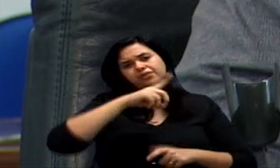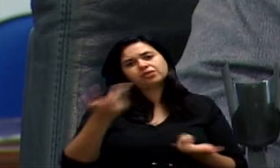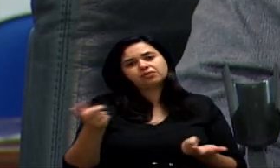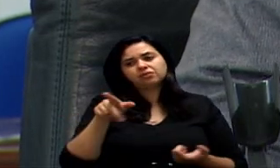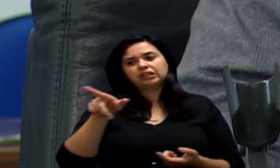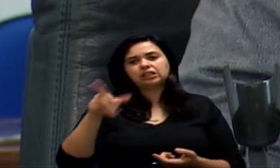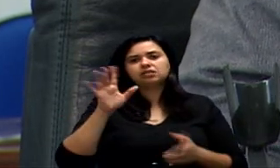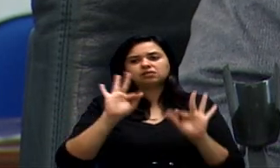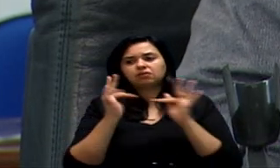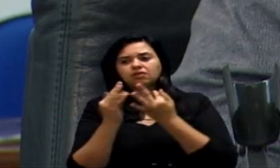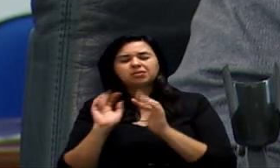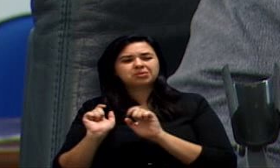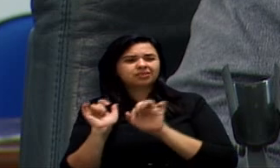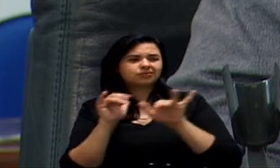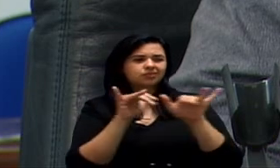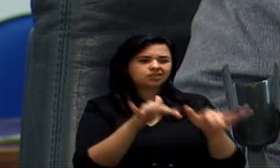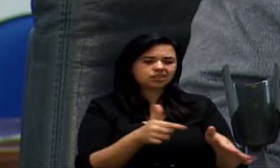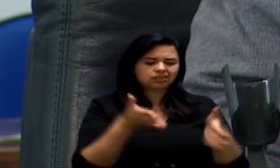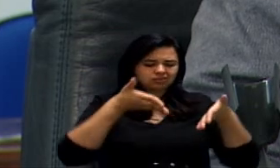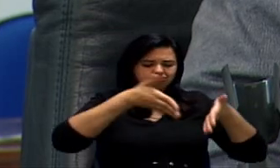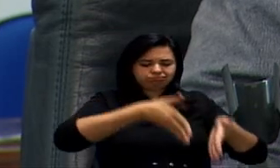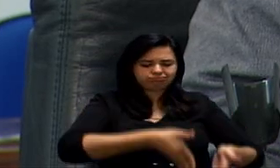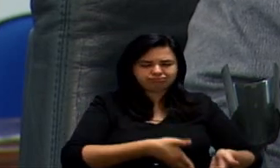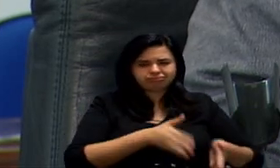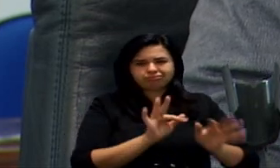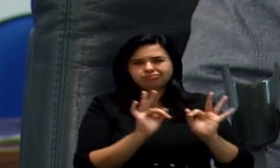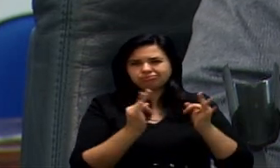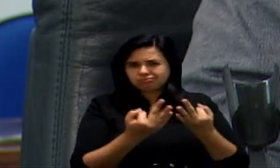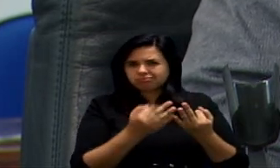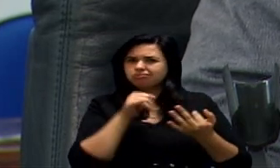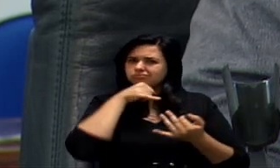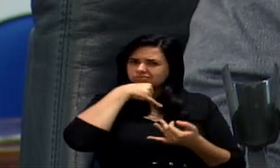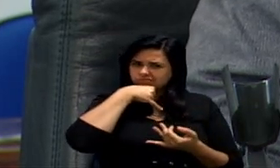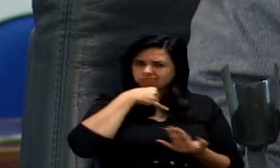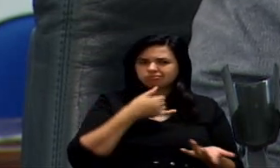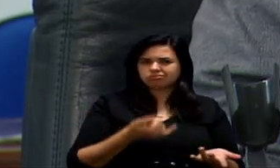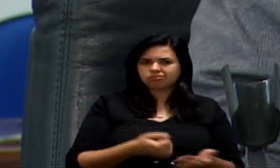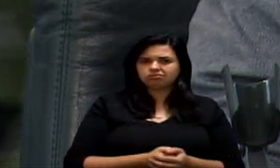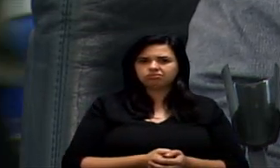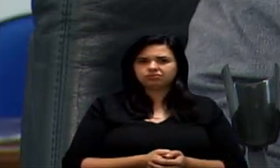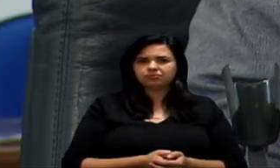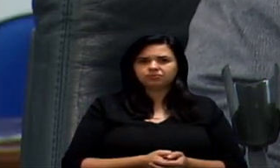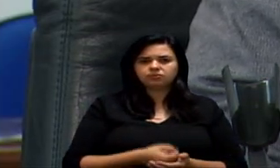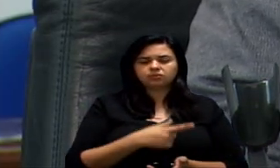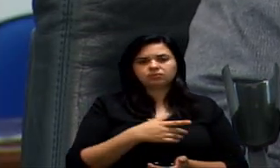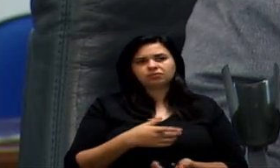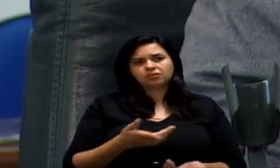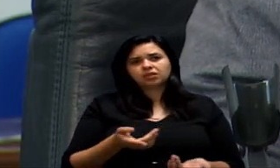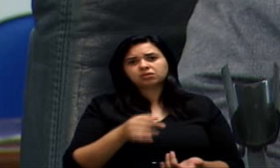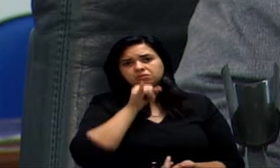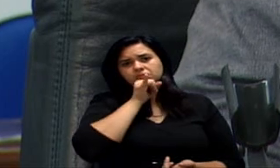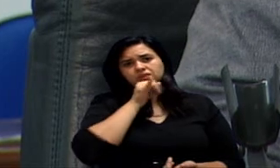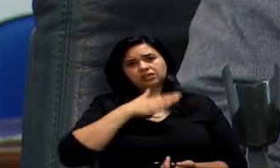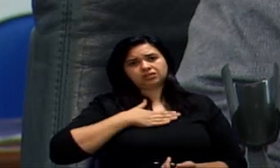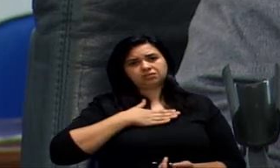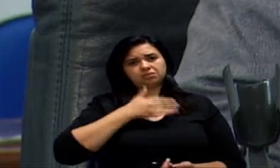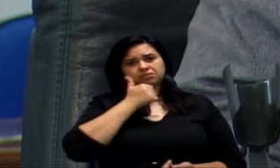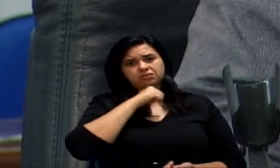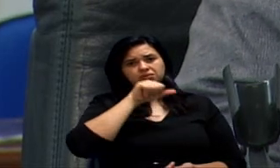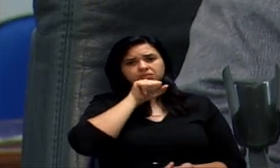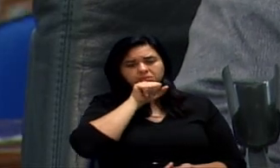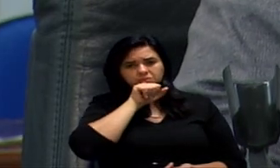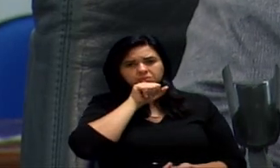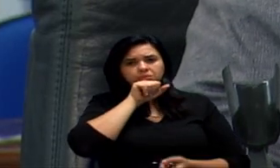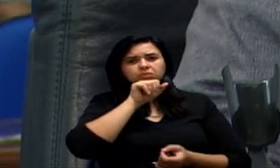luto e chega lá ver a condição que está no cemitério. Eu mesmo fui, a minha mãezinha faleceu em 2019. Meu, que absurdo estava